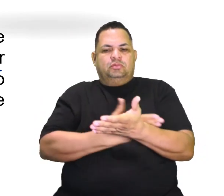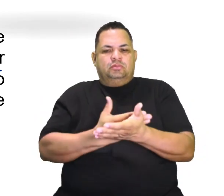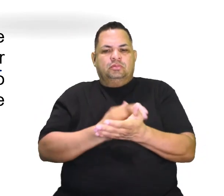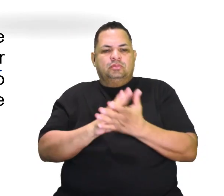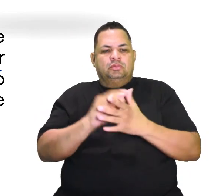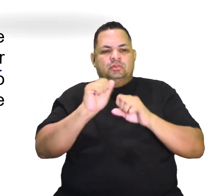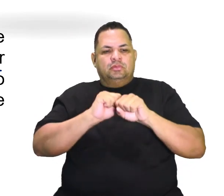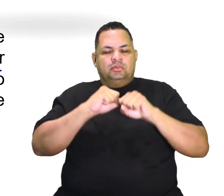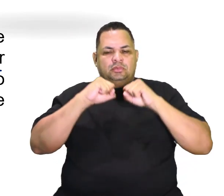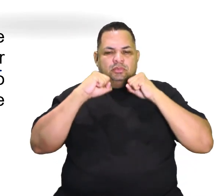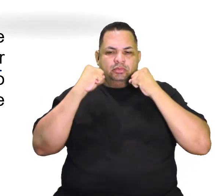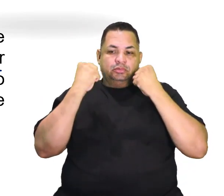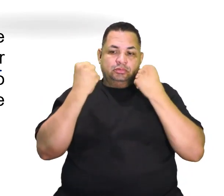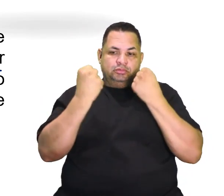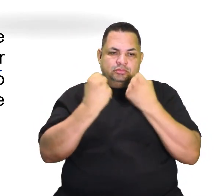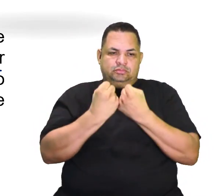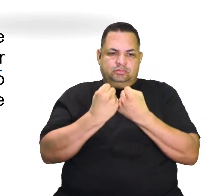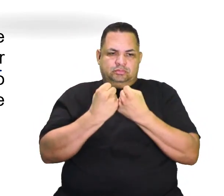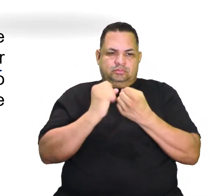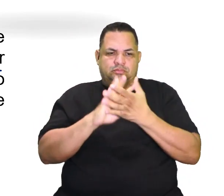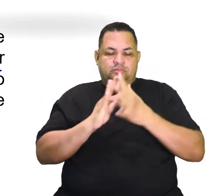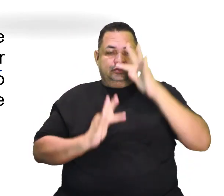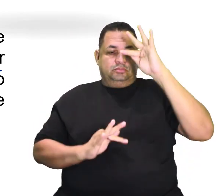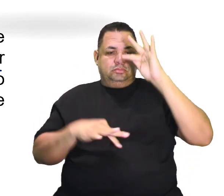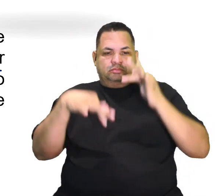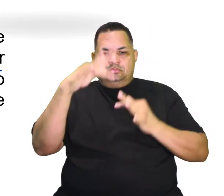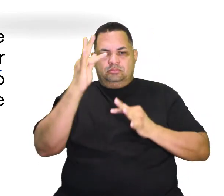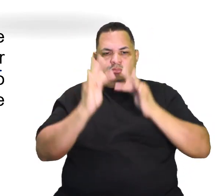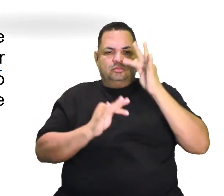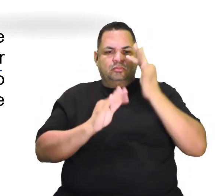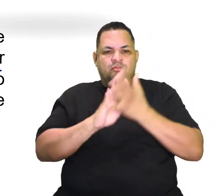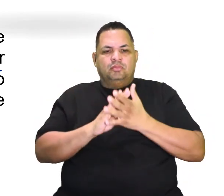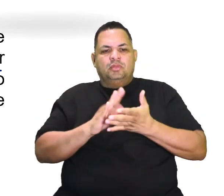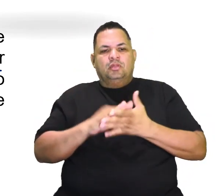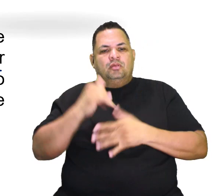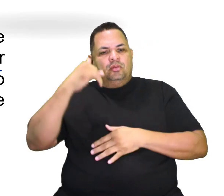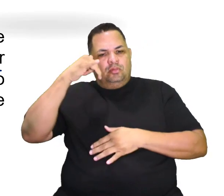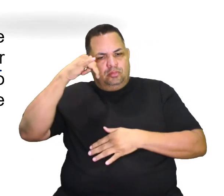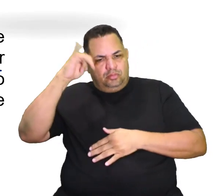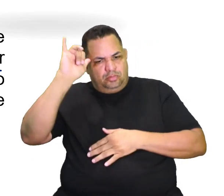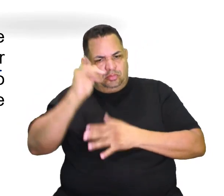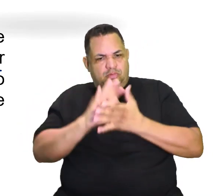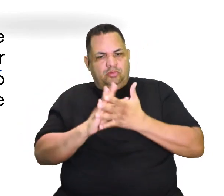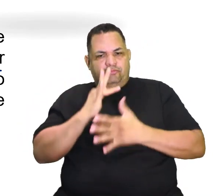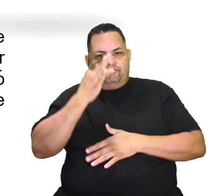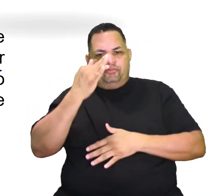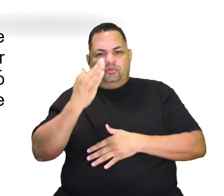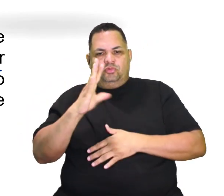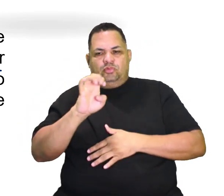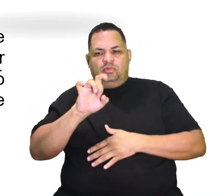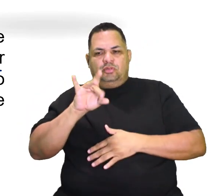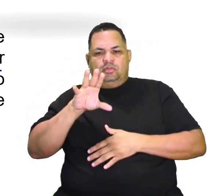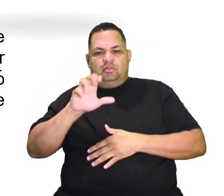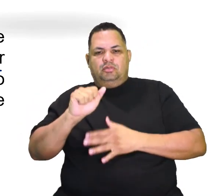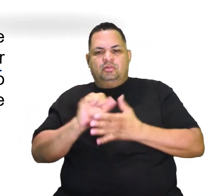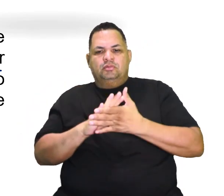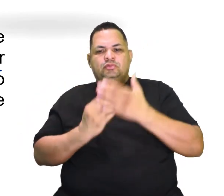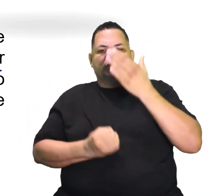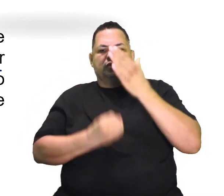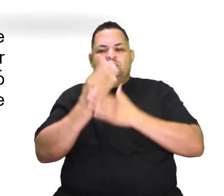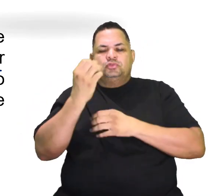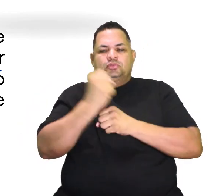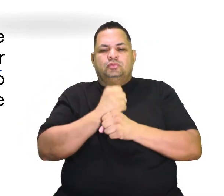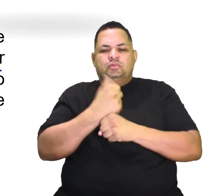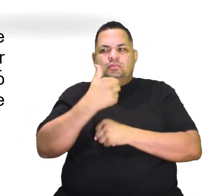Já a Associação Folclórica Boi Flor do Campo foi criada em 1998 e suas